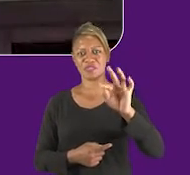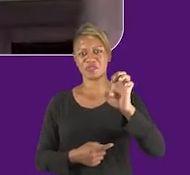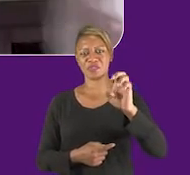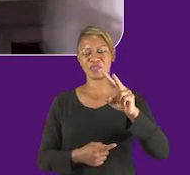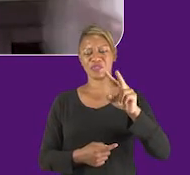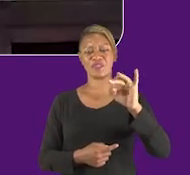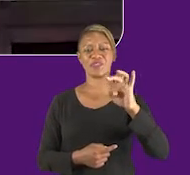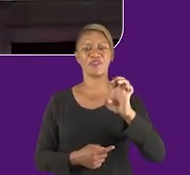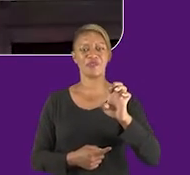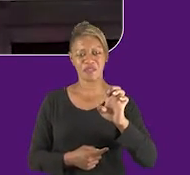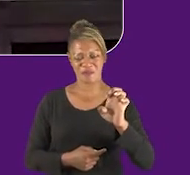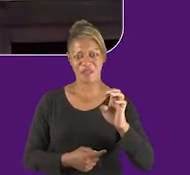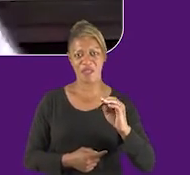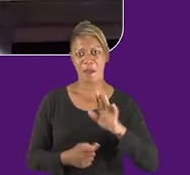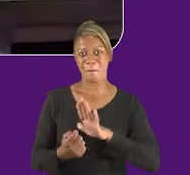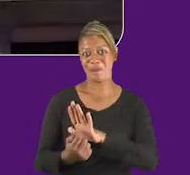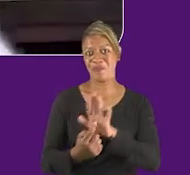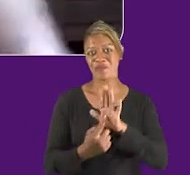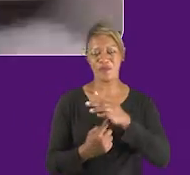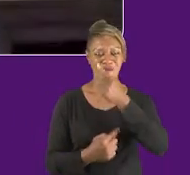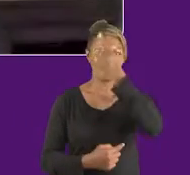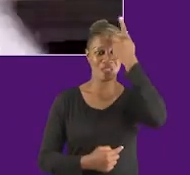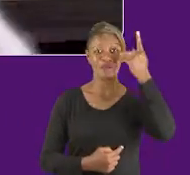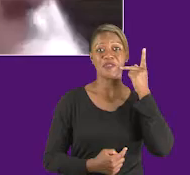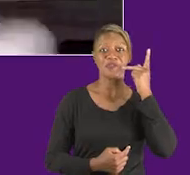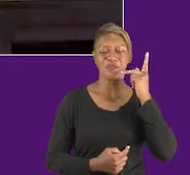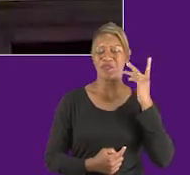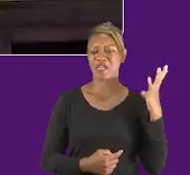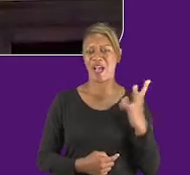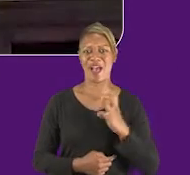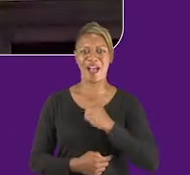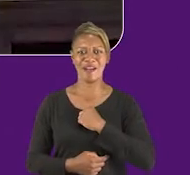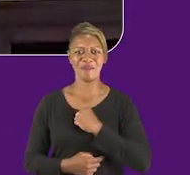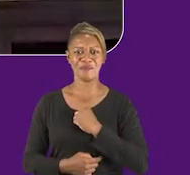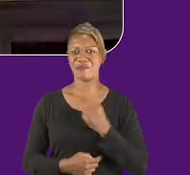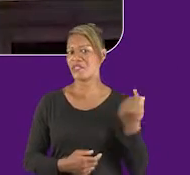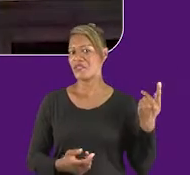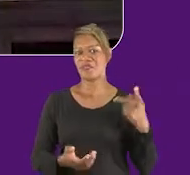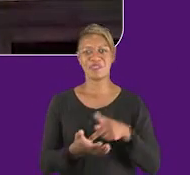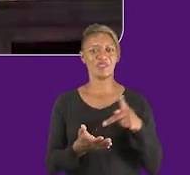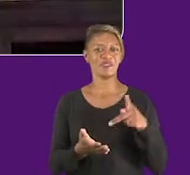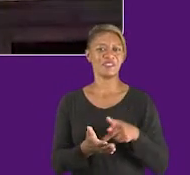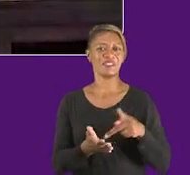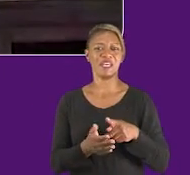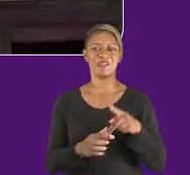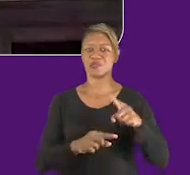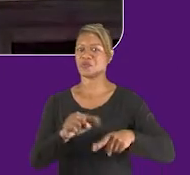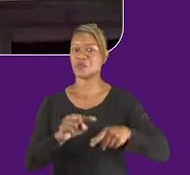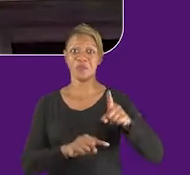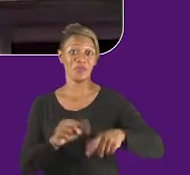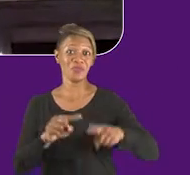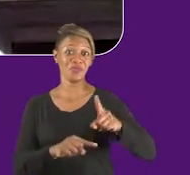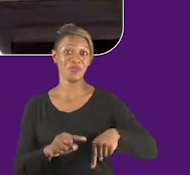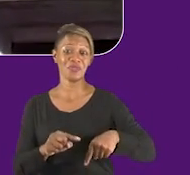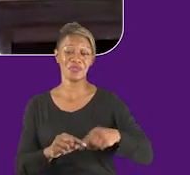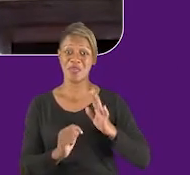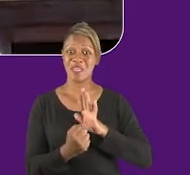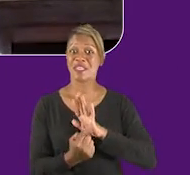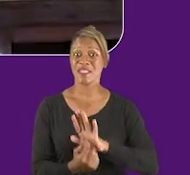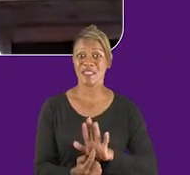ícone de inovação É um ícone tendo pessoas amam o grande parte das pessoas amam um produto